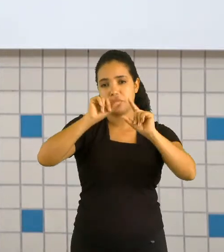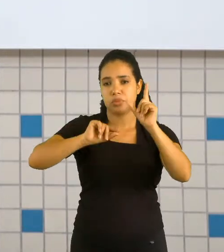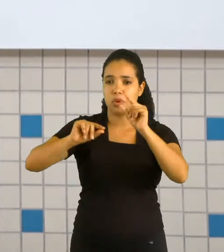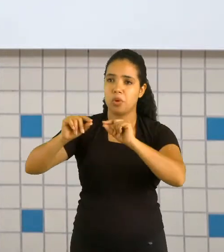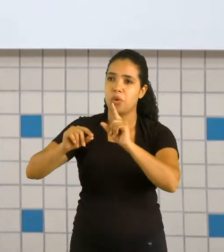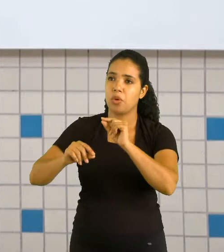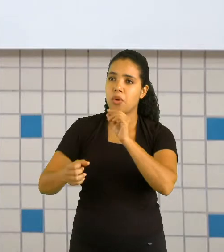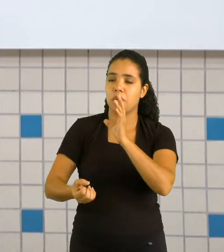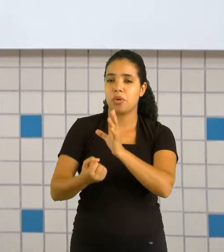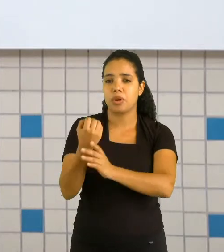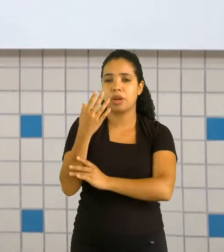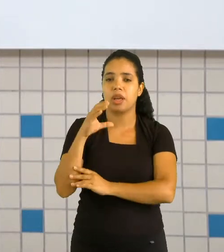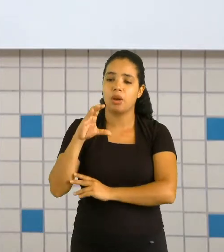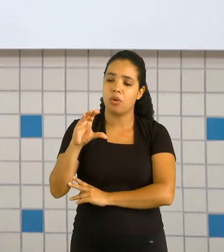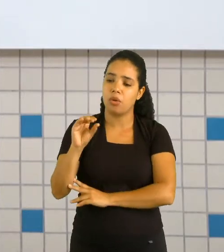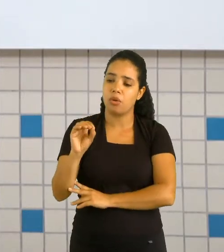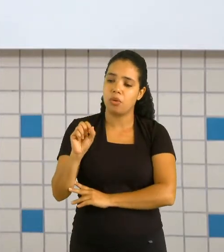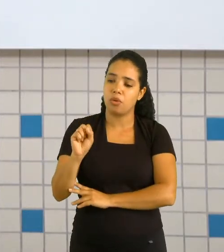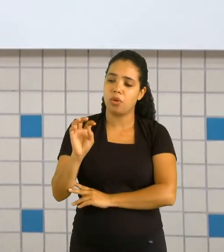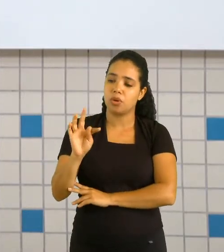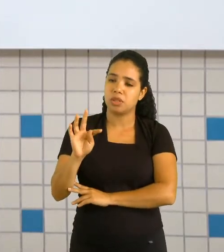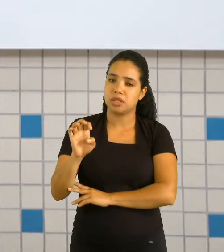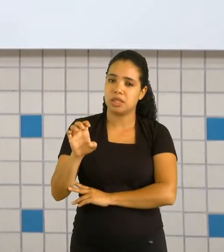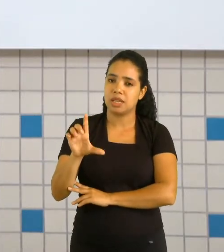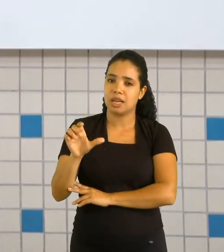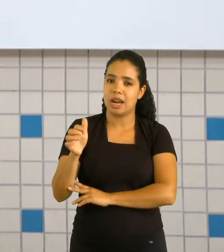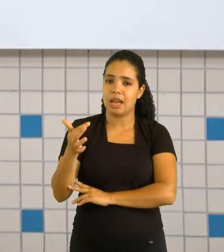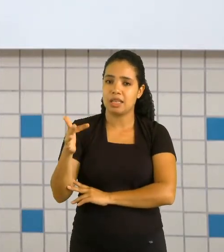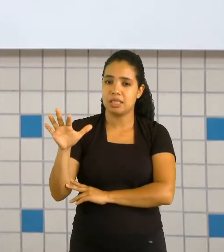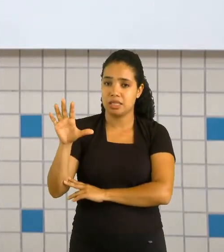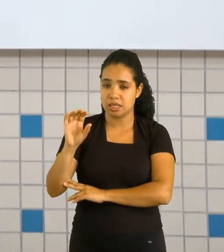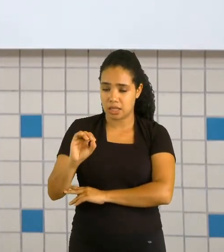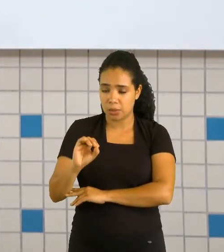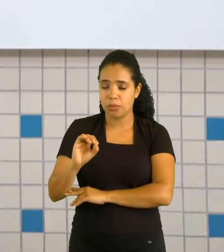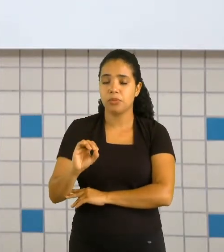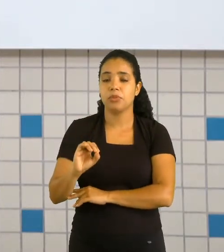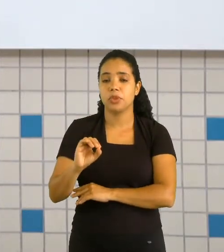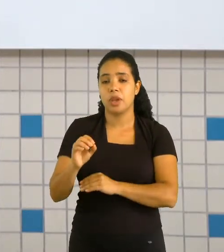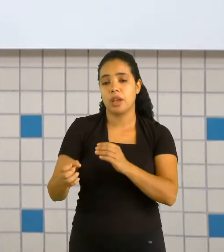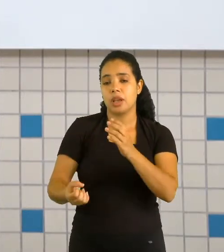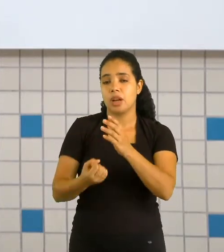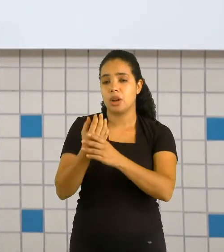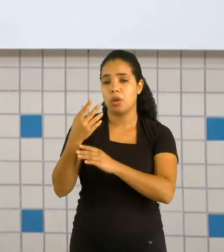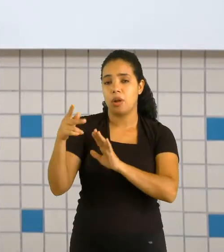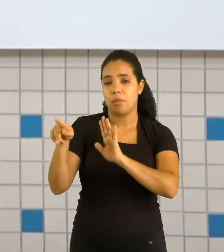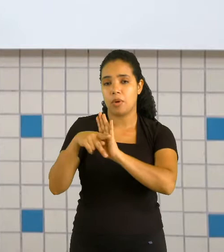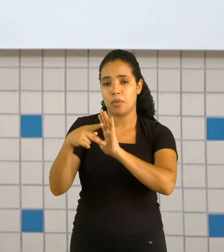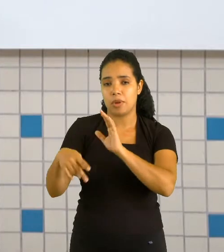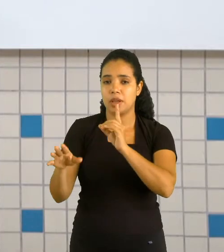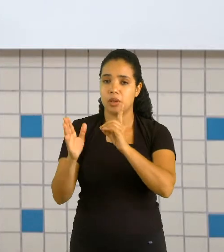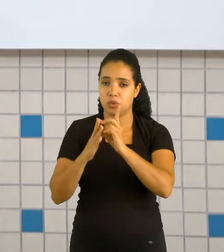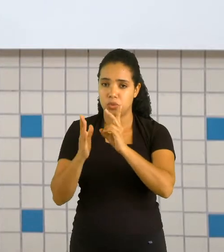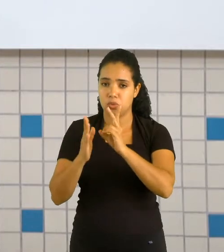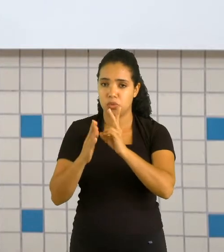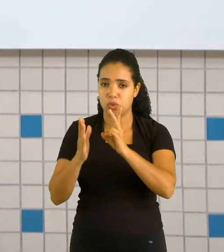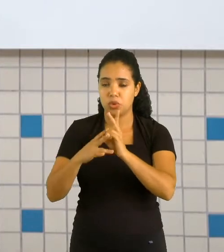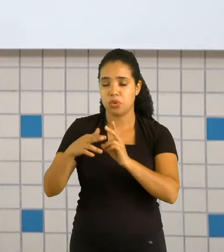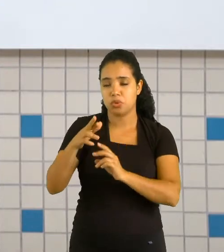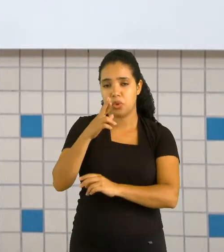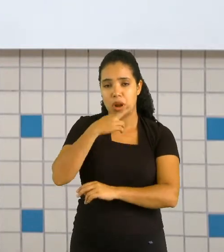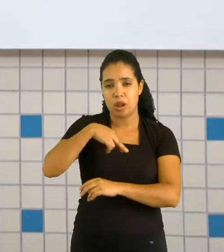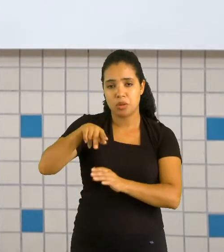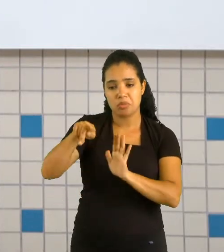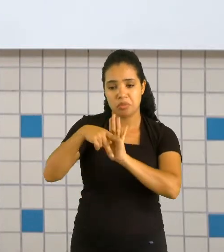os povos indígenas do Brasil também tinham as suas próprias constelações, baseadas nas suas crenças, né?